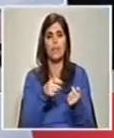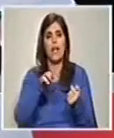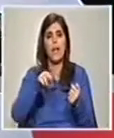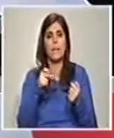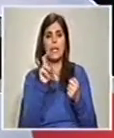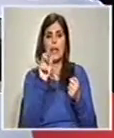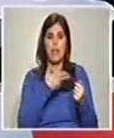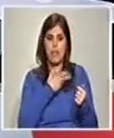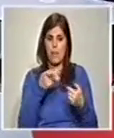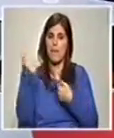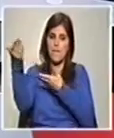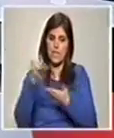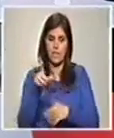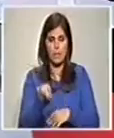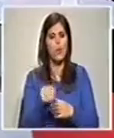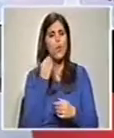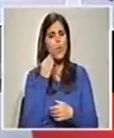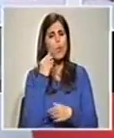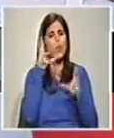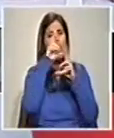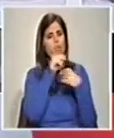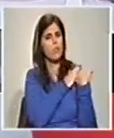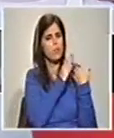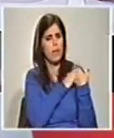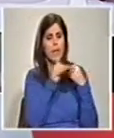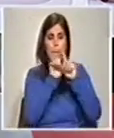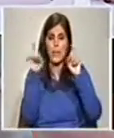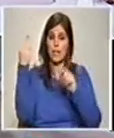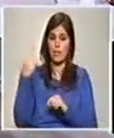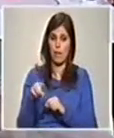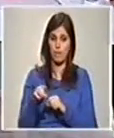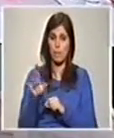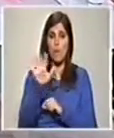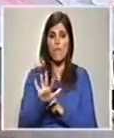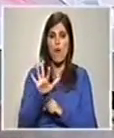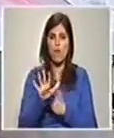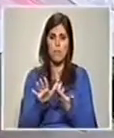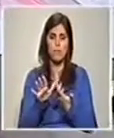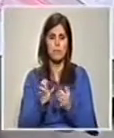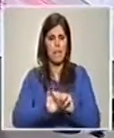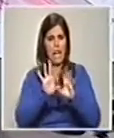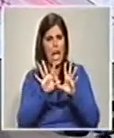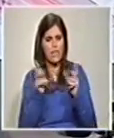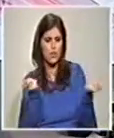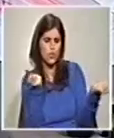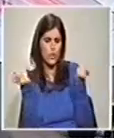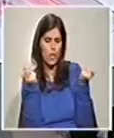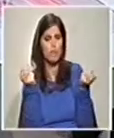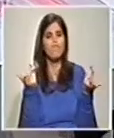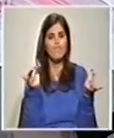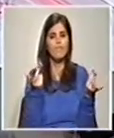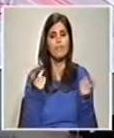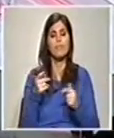também. Até que ponto é que este novo papel que as empresas começam a assumir, e de uma forma muito clara, muito estruturada, muito organizada, a maior parte das vezes,